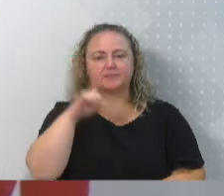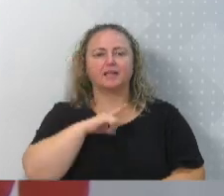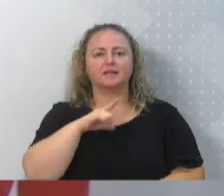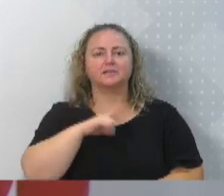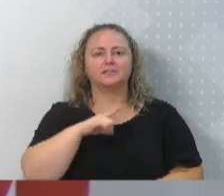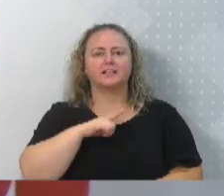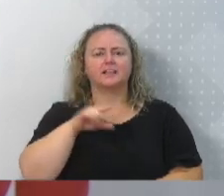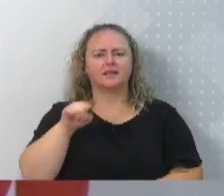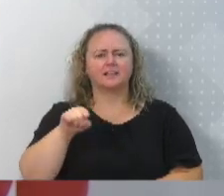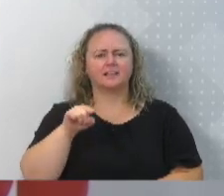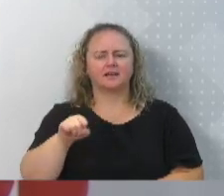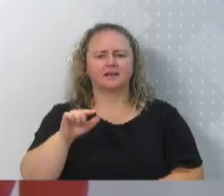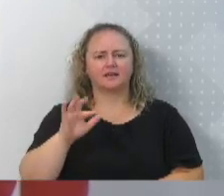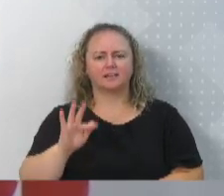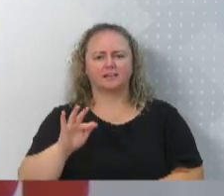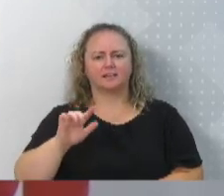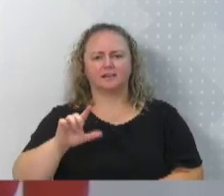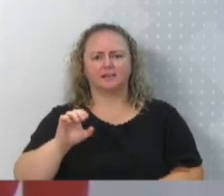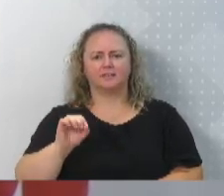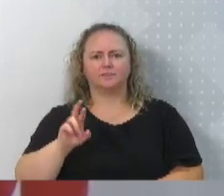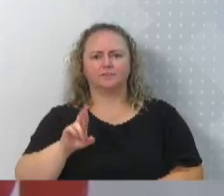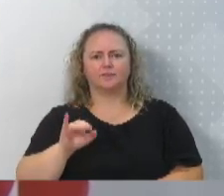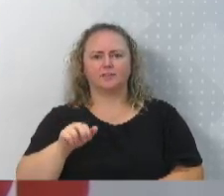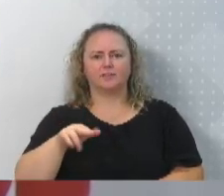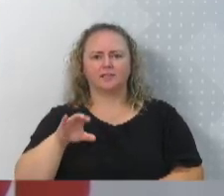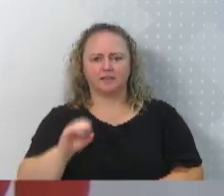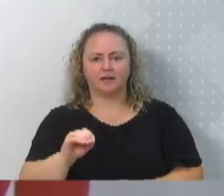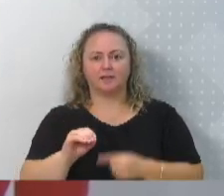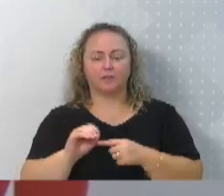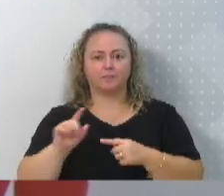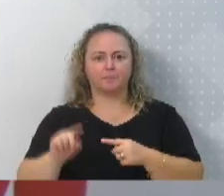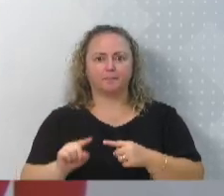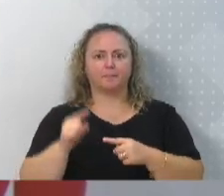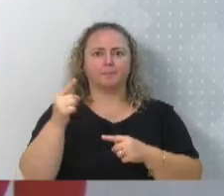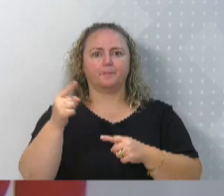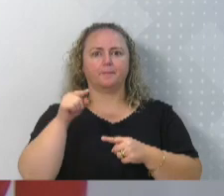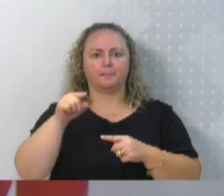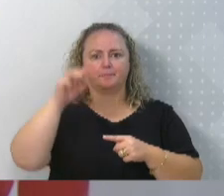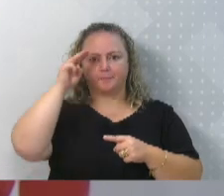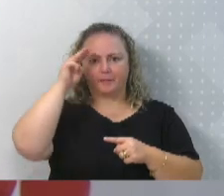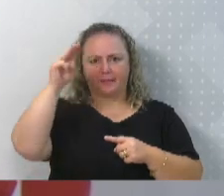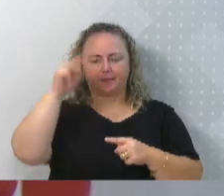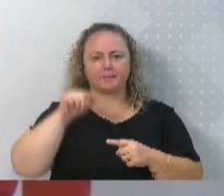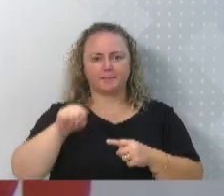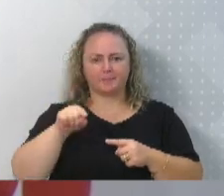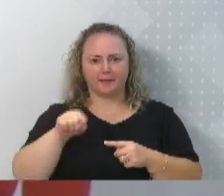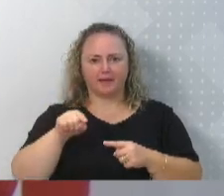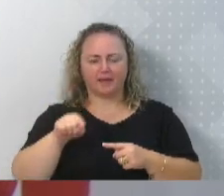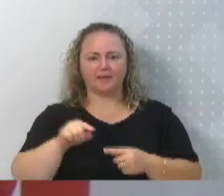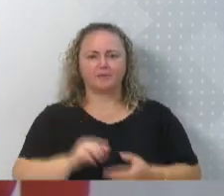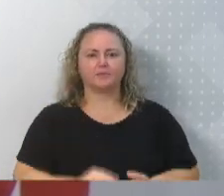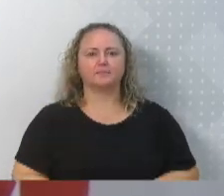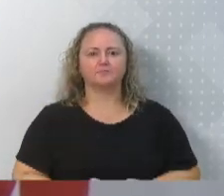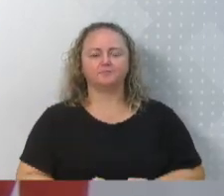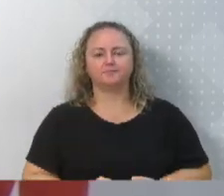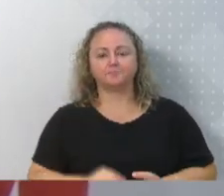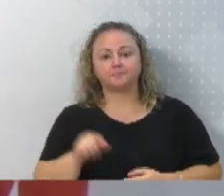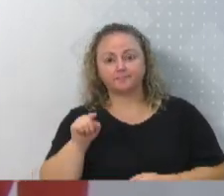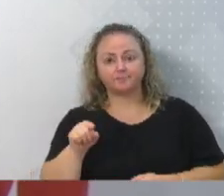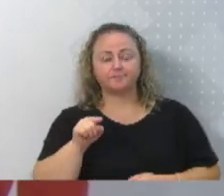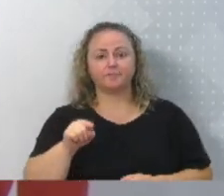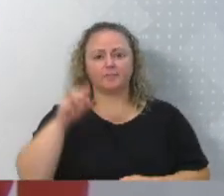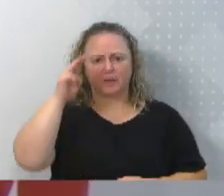brainer que é o primeiro Comandante foi o primeiro Comandante aqui do trigésimo Segundo Batalhão de Caçadores de Blumenau quando